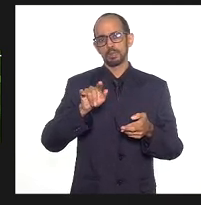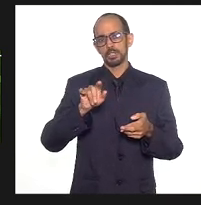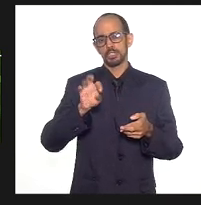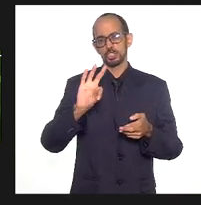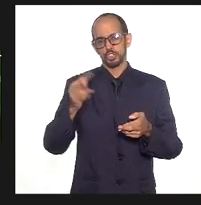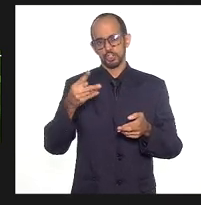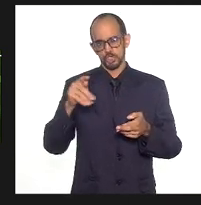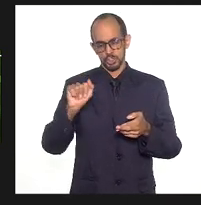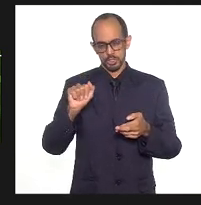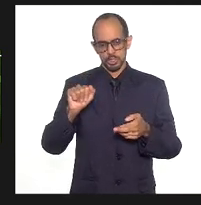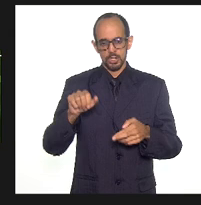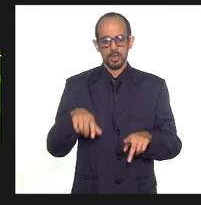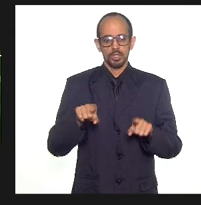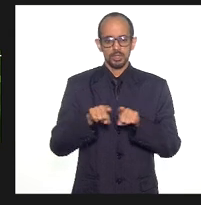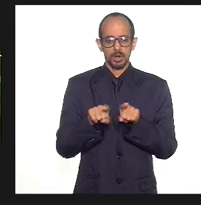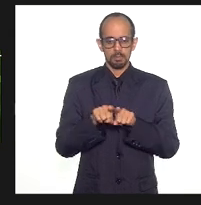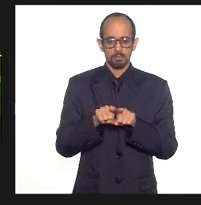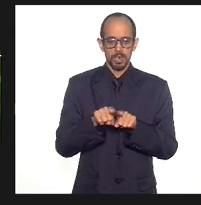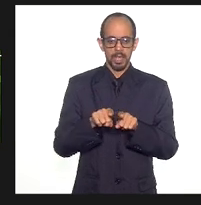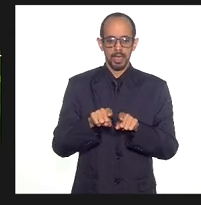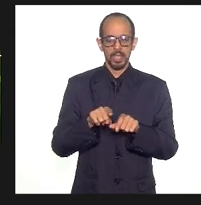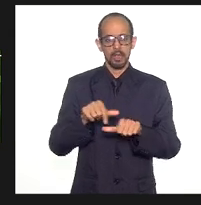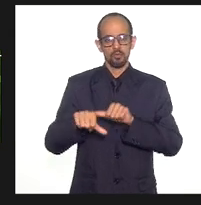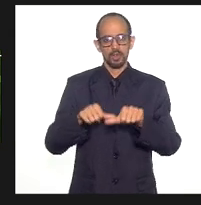variável a câmbio influenciando